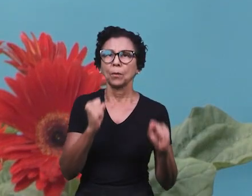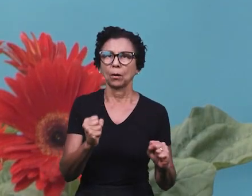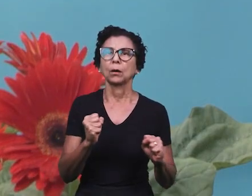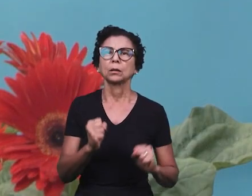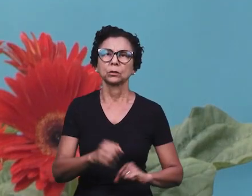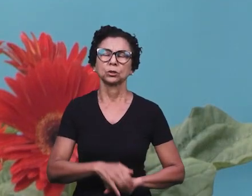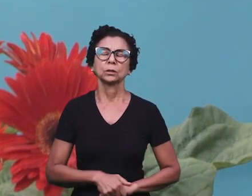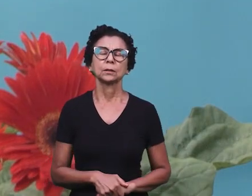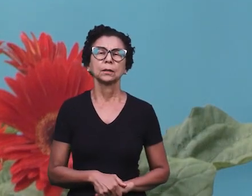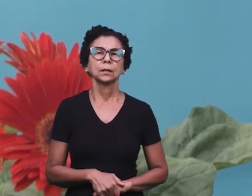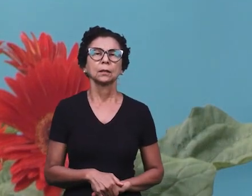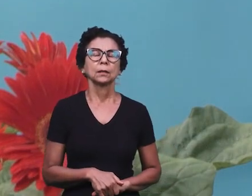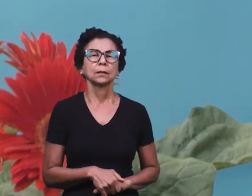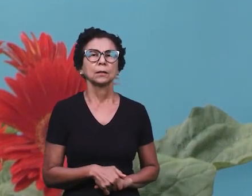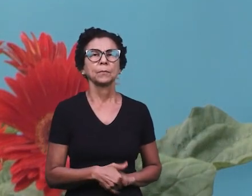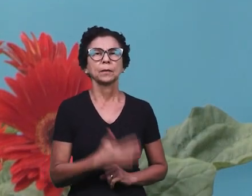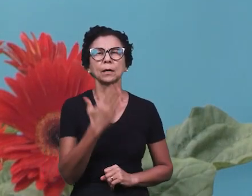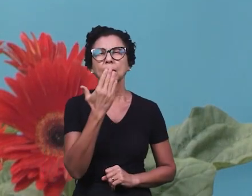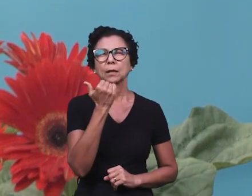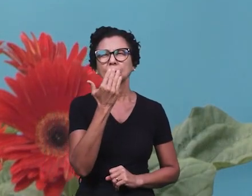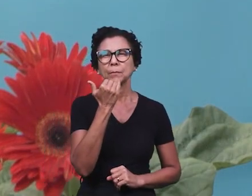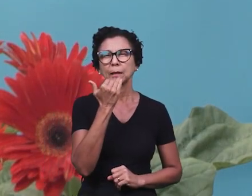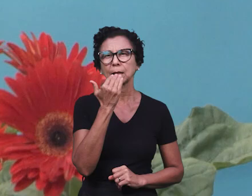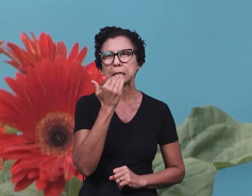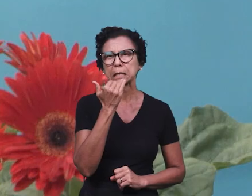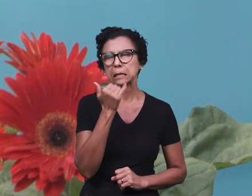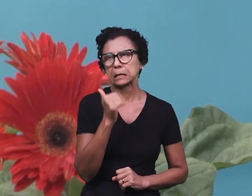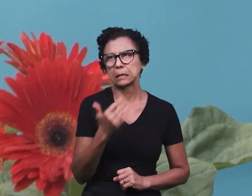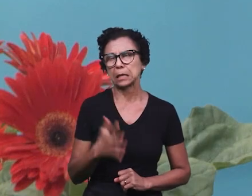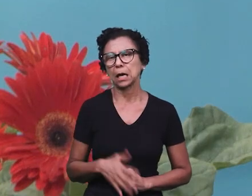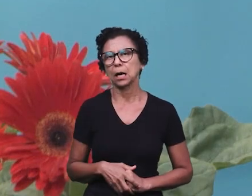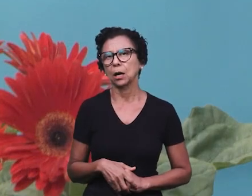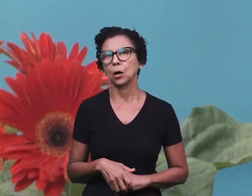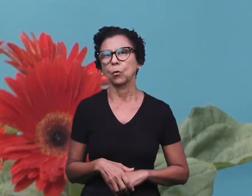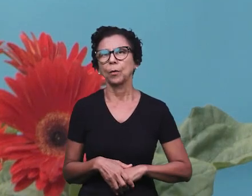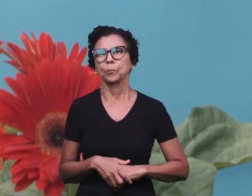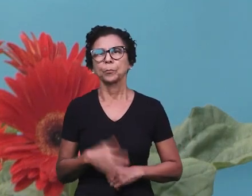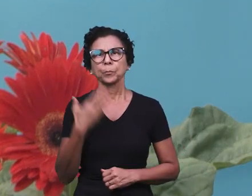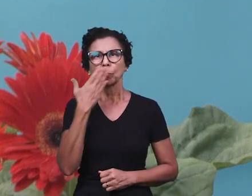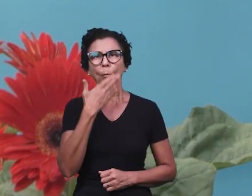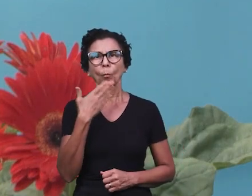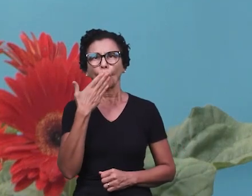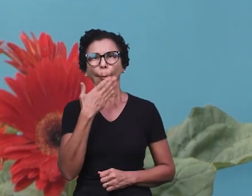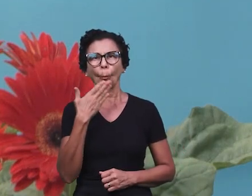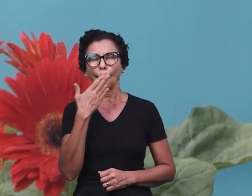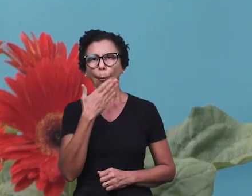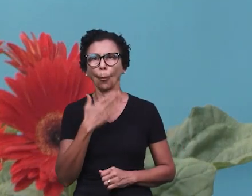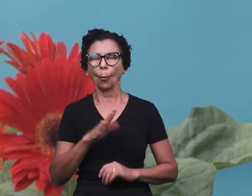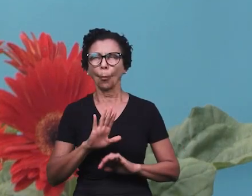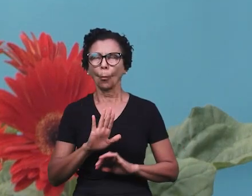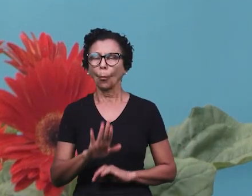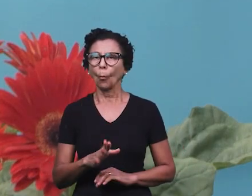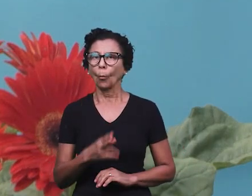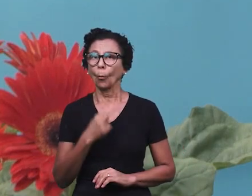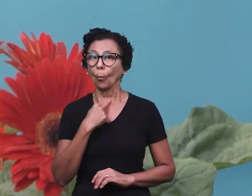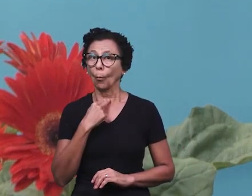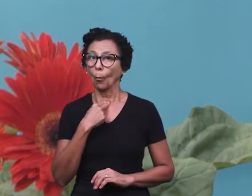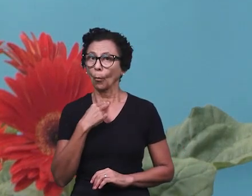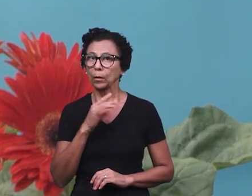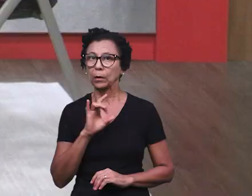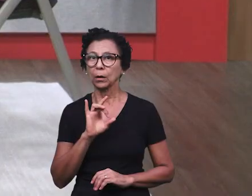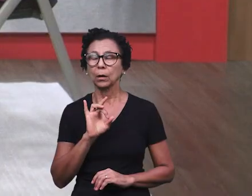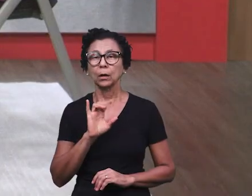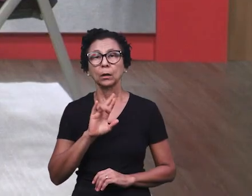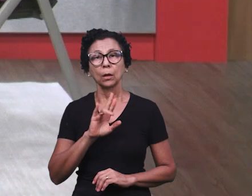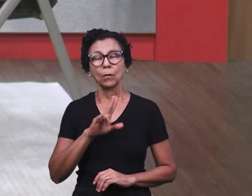A dieta não é com ausência de açúcar, e quando eu digo açúcar, não é só o açúcar de